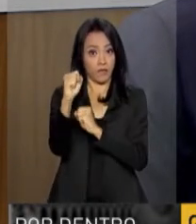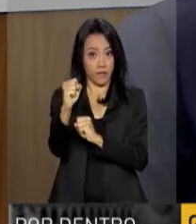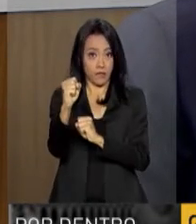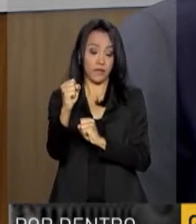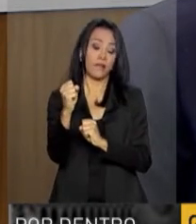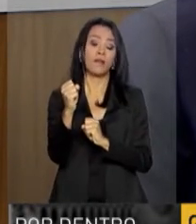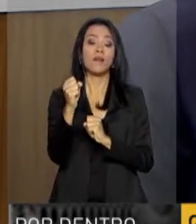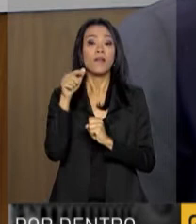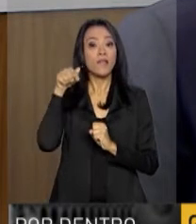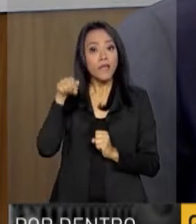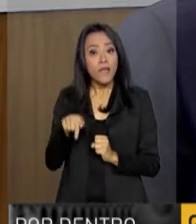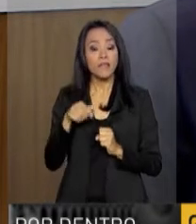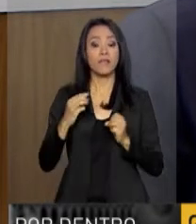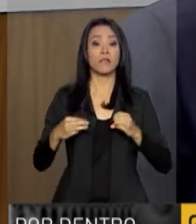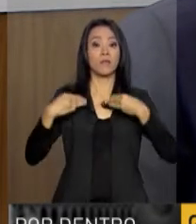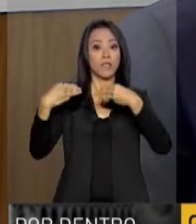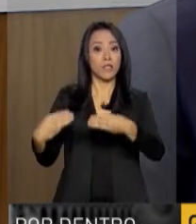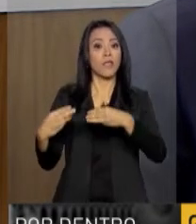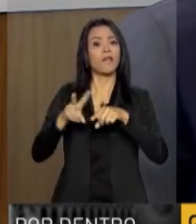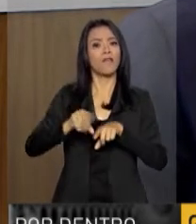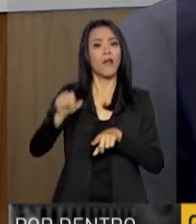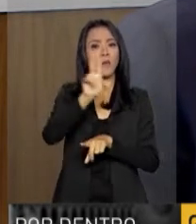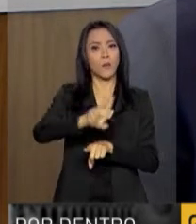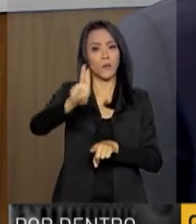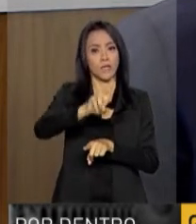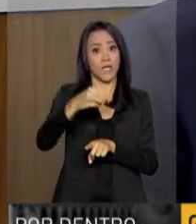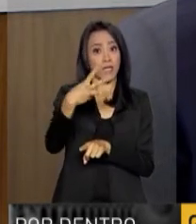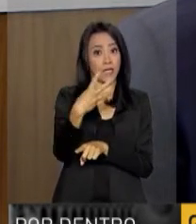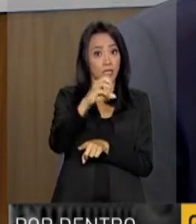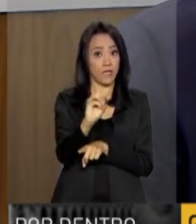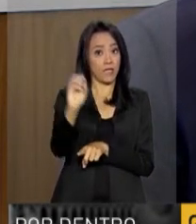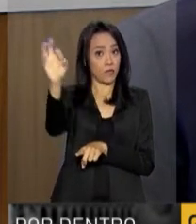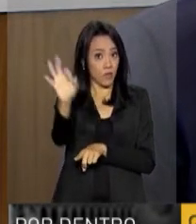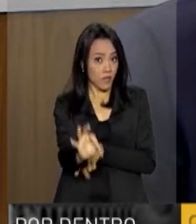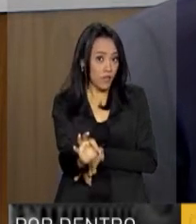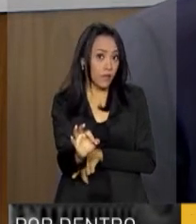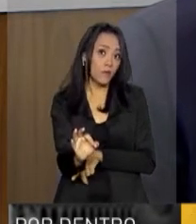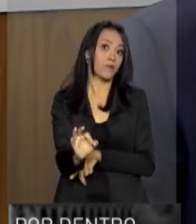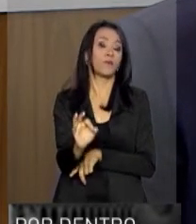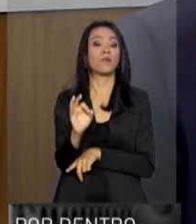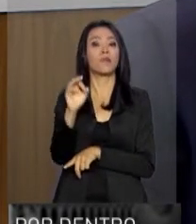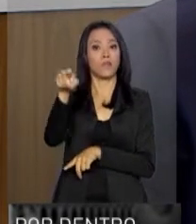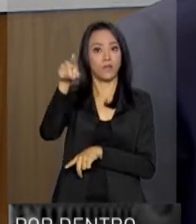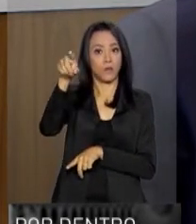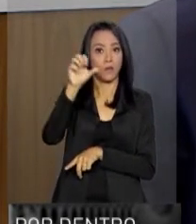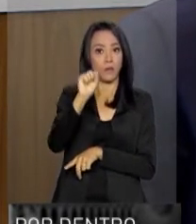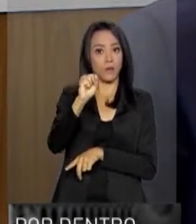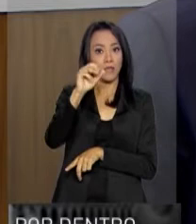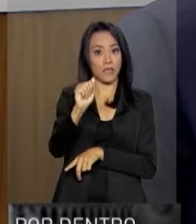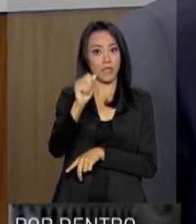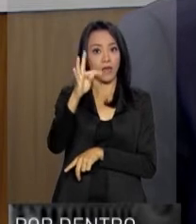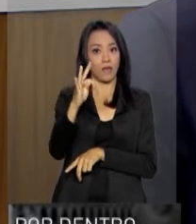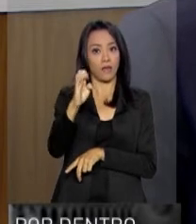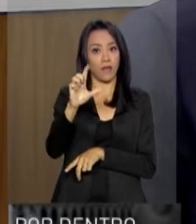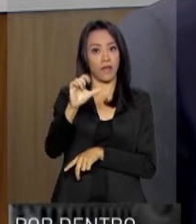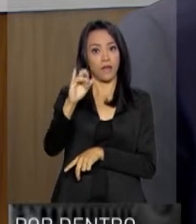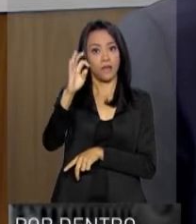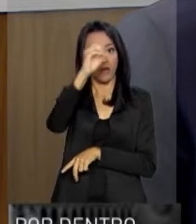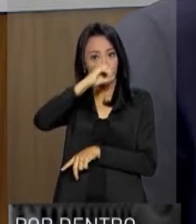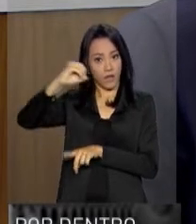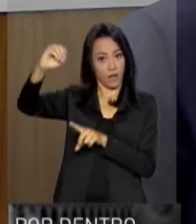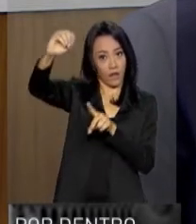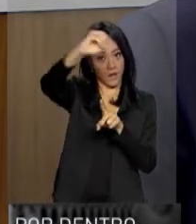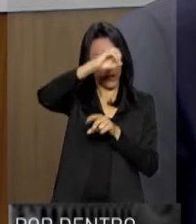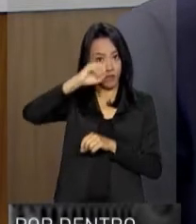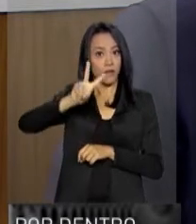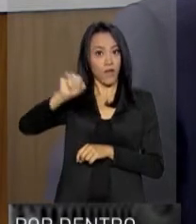este ministério a utilização de 30% da capacidade do satélite fato este que vai dar ao ministério da defesa